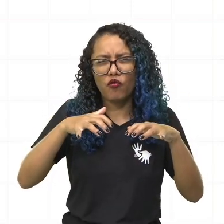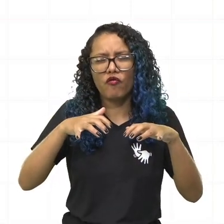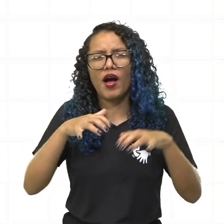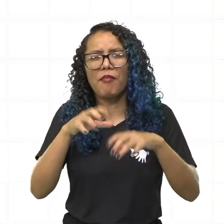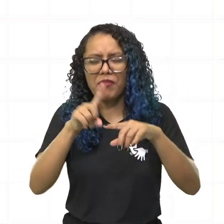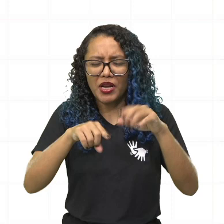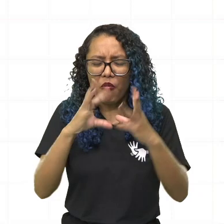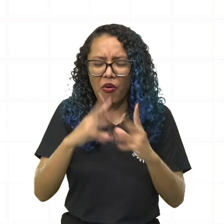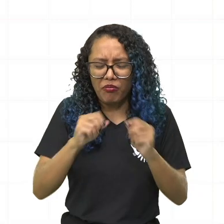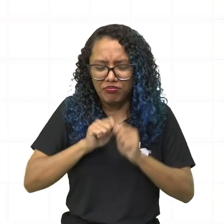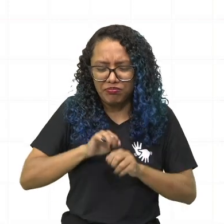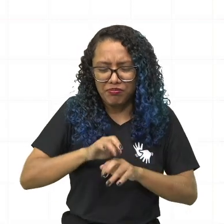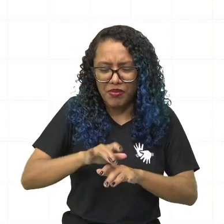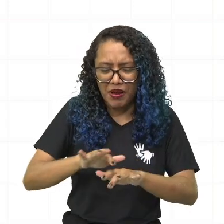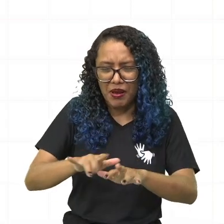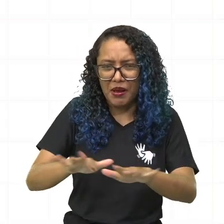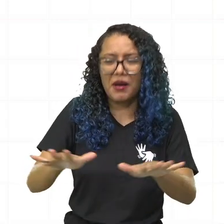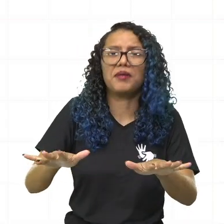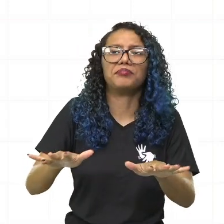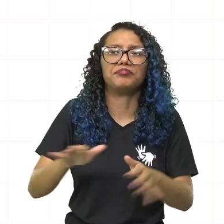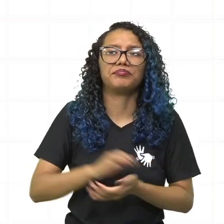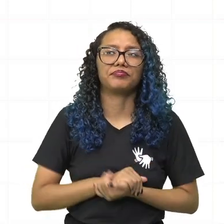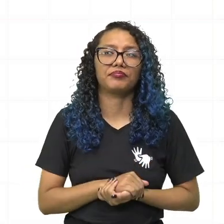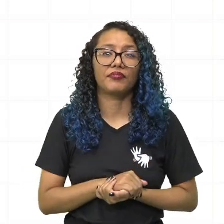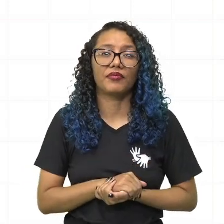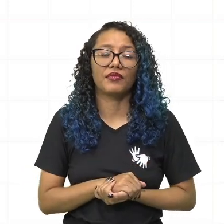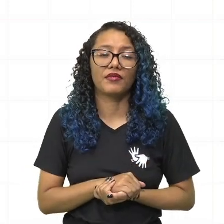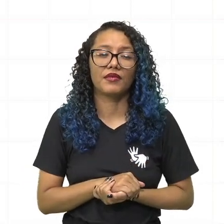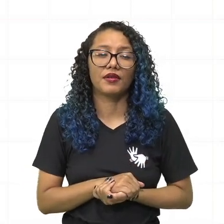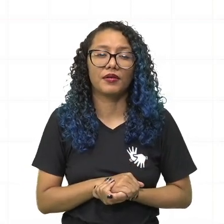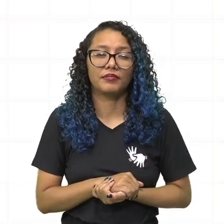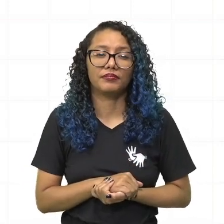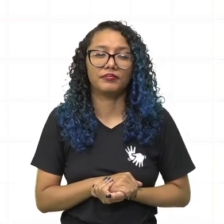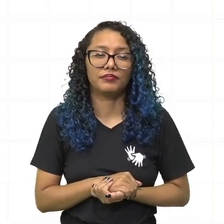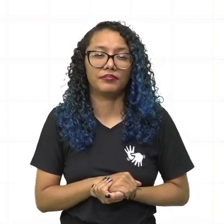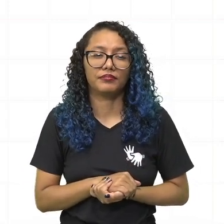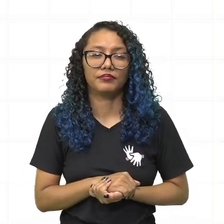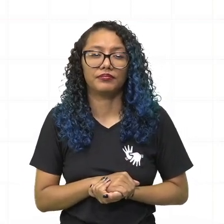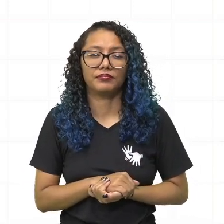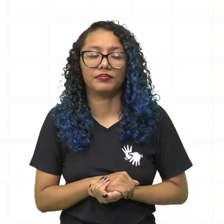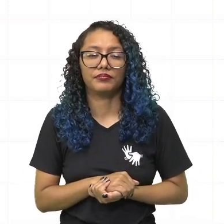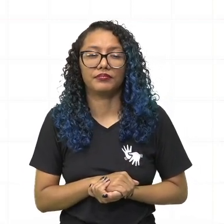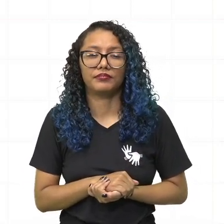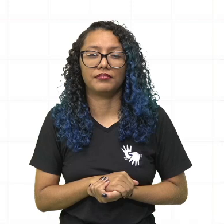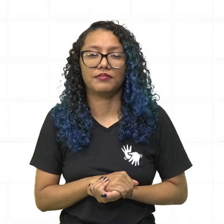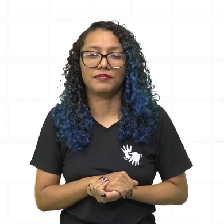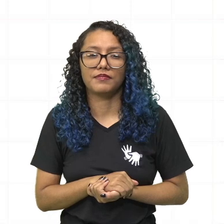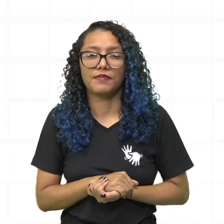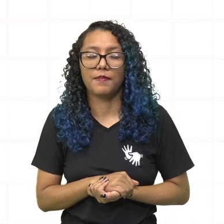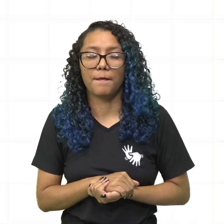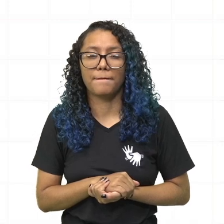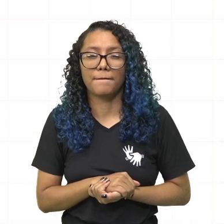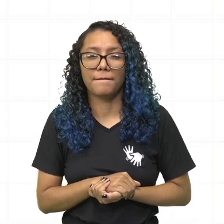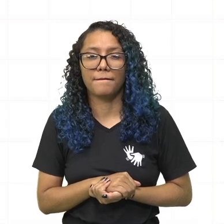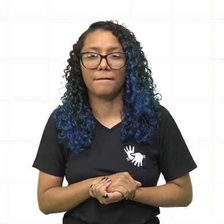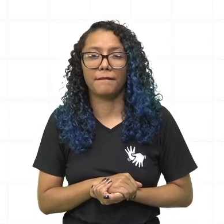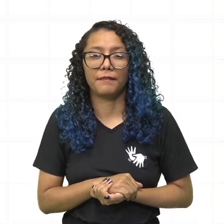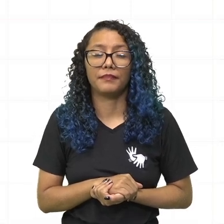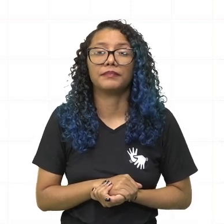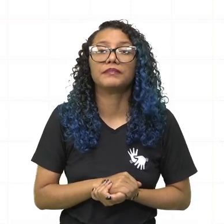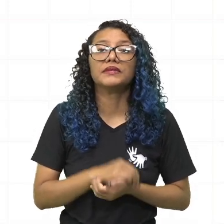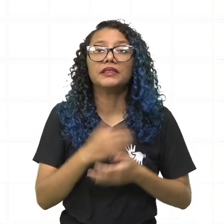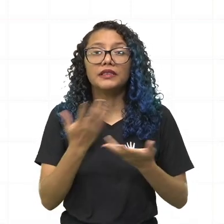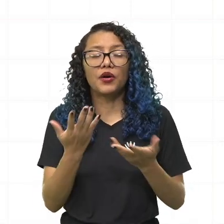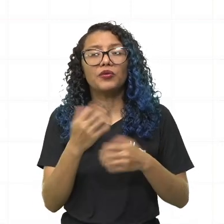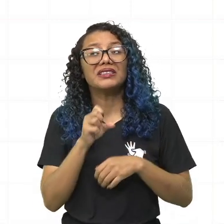chuva ela não tira tanto material e aquelas florestas, aquelas árvores, elas continuam sobrevivendo.